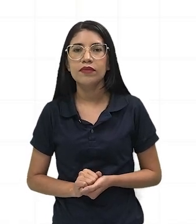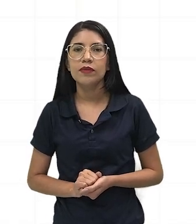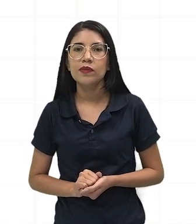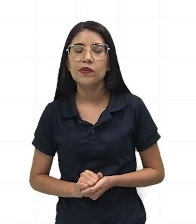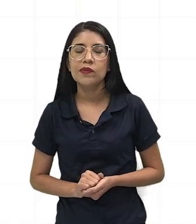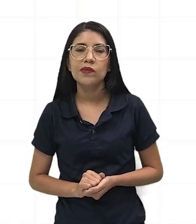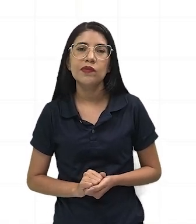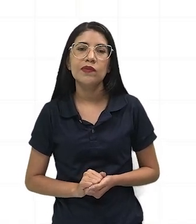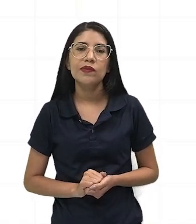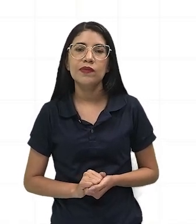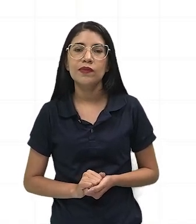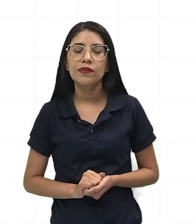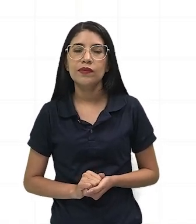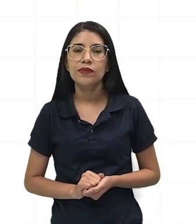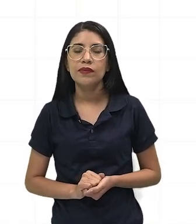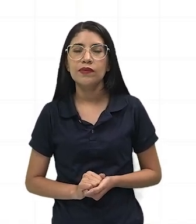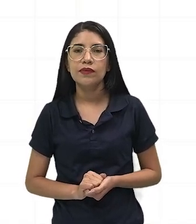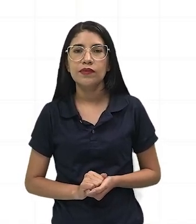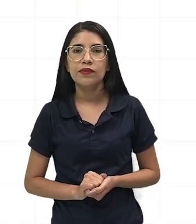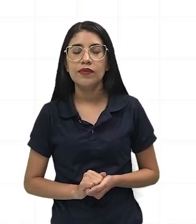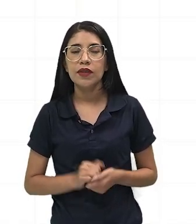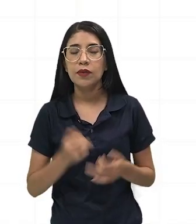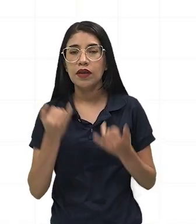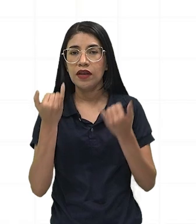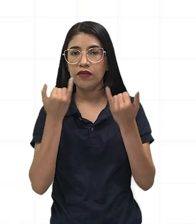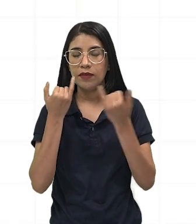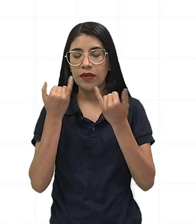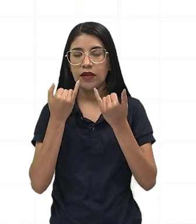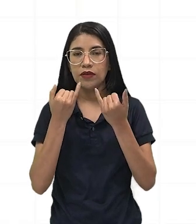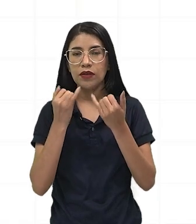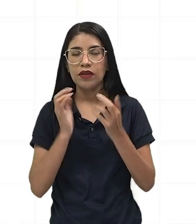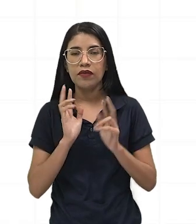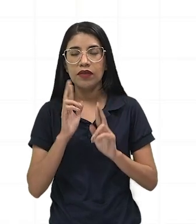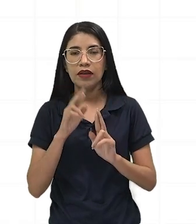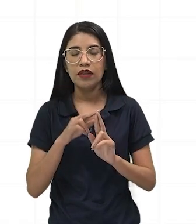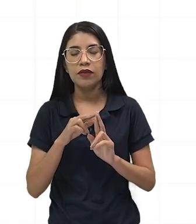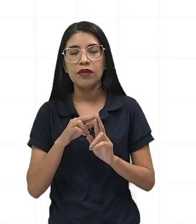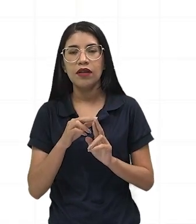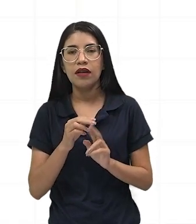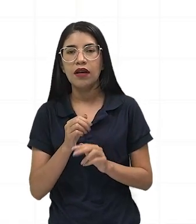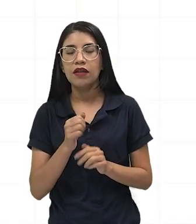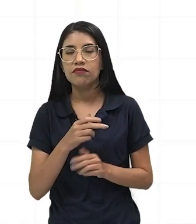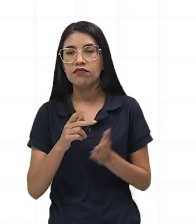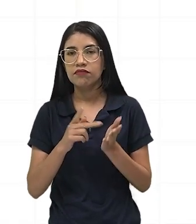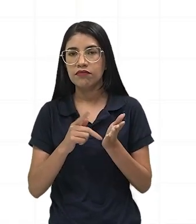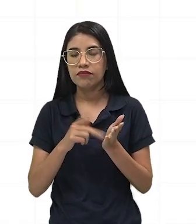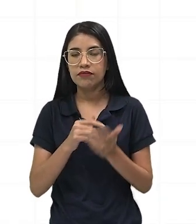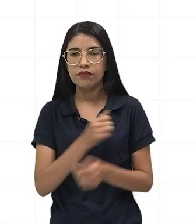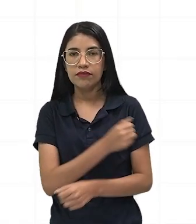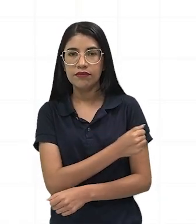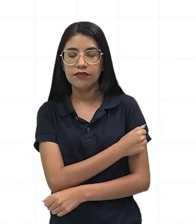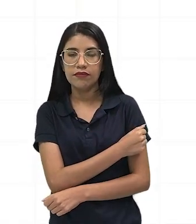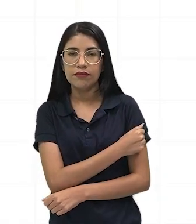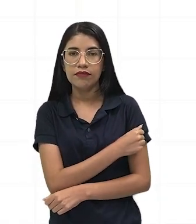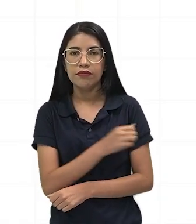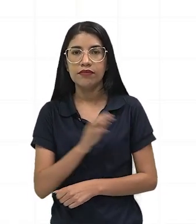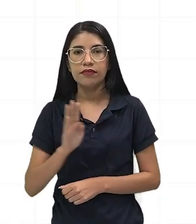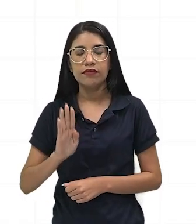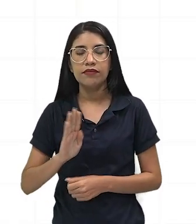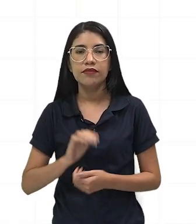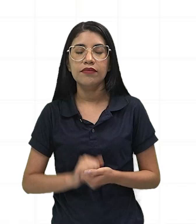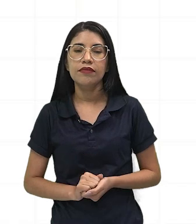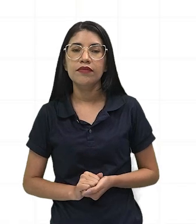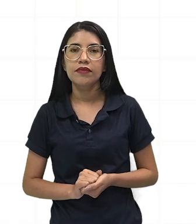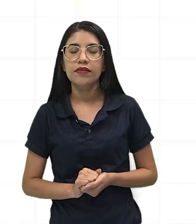Então, aqui estão os dados, né, referente às notas do aluno B. E de